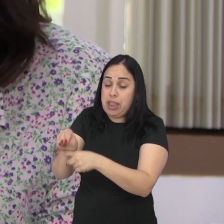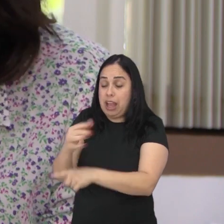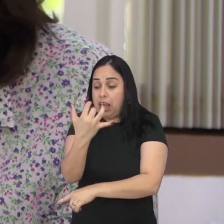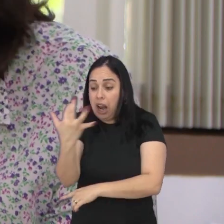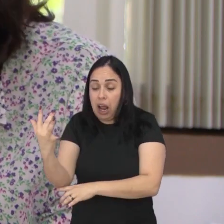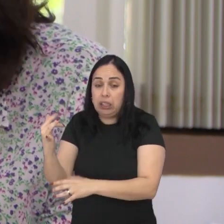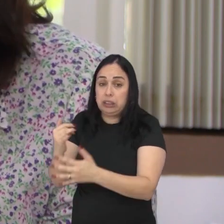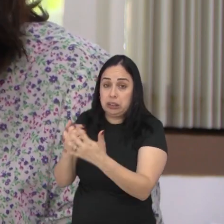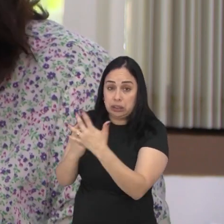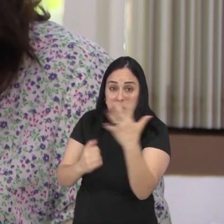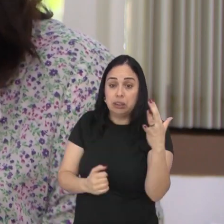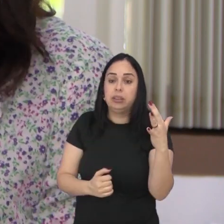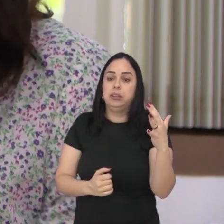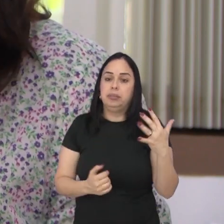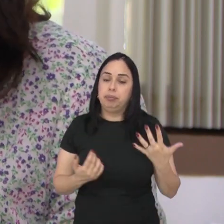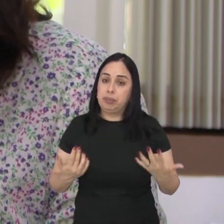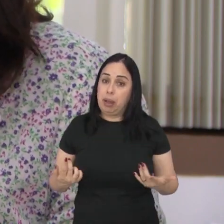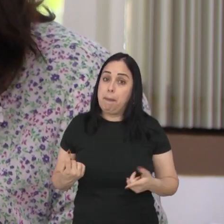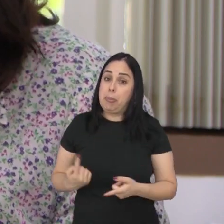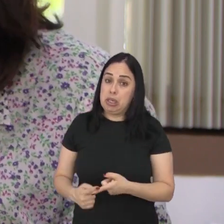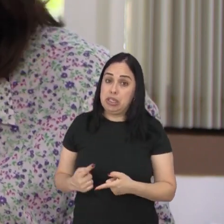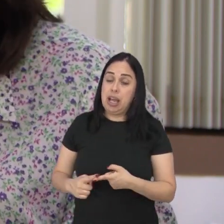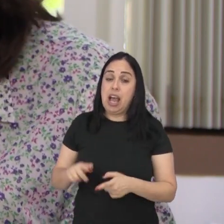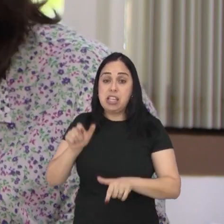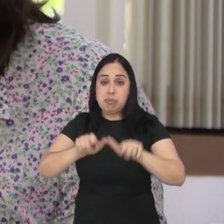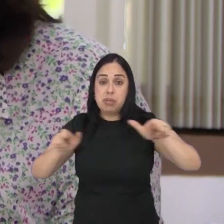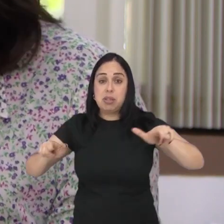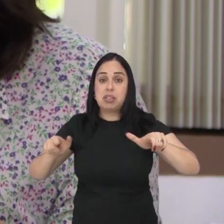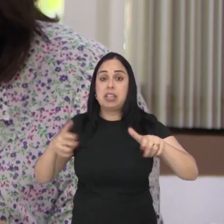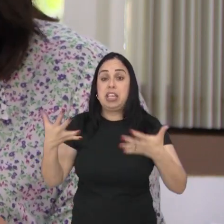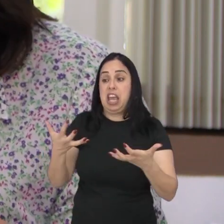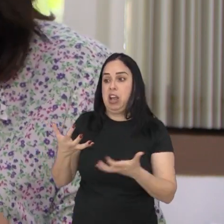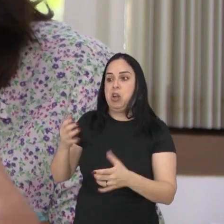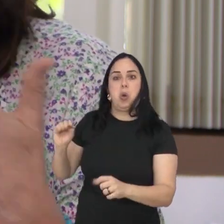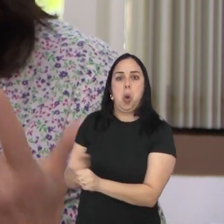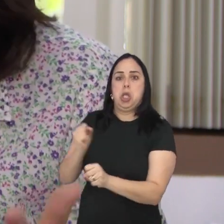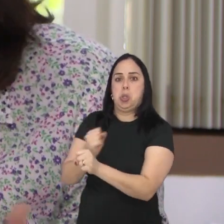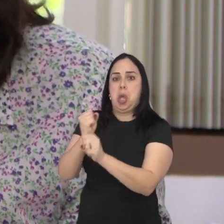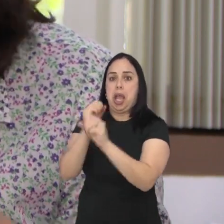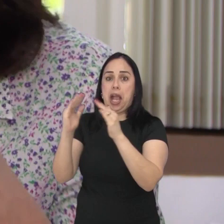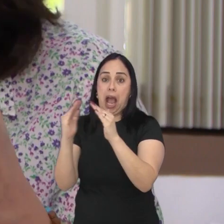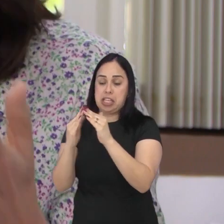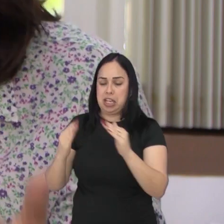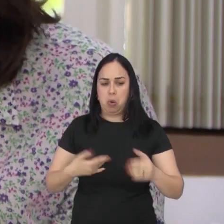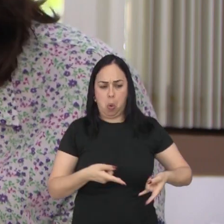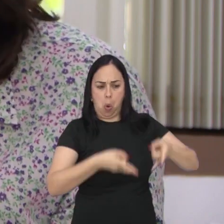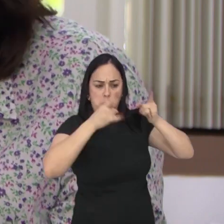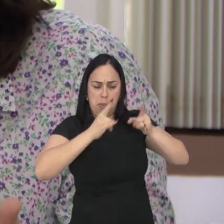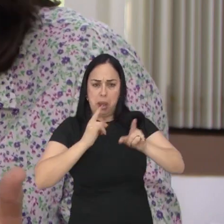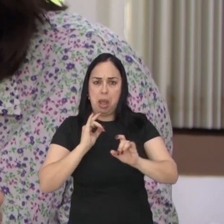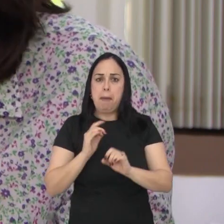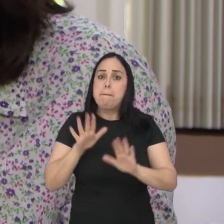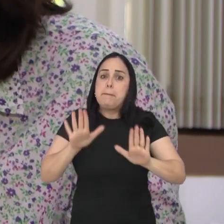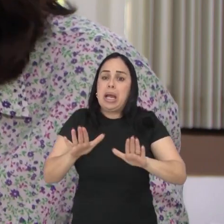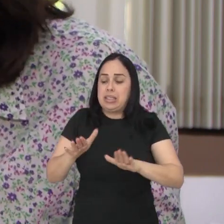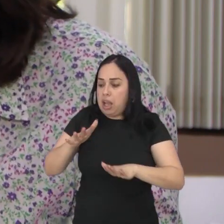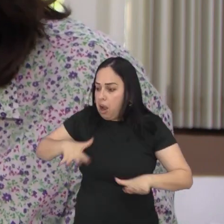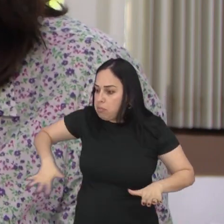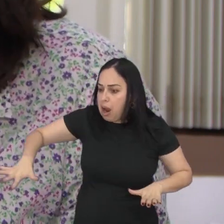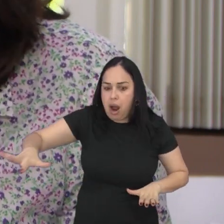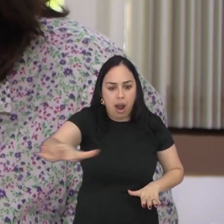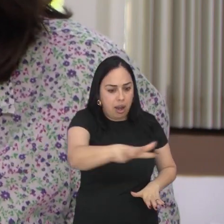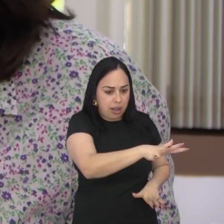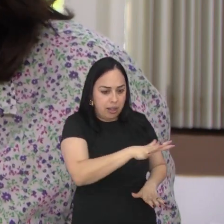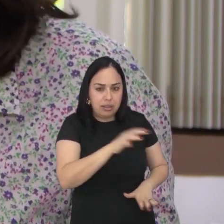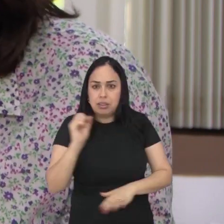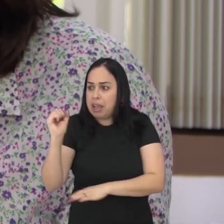até há um certo conflito com essa expansão urbana, porque as pessoas querem construir mais condomínios, querem construir mais casas e, às vezes, está numa área